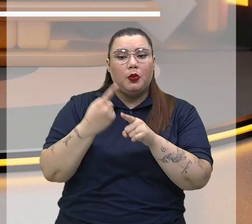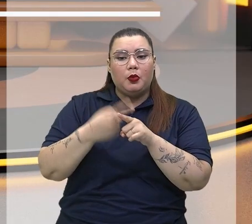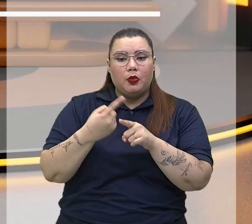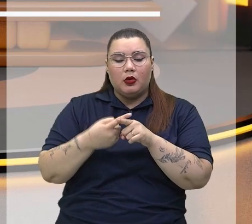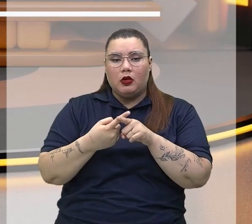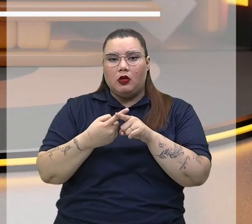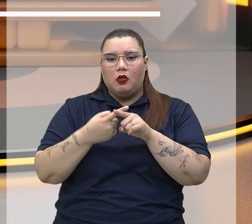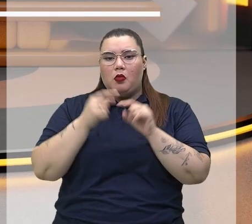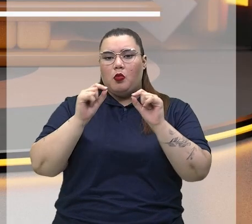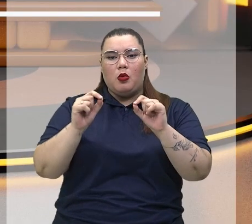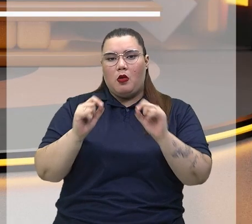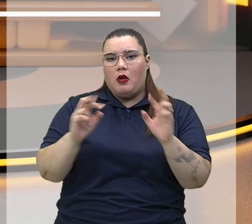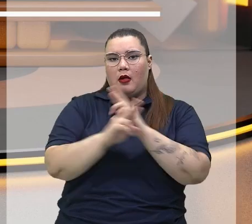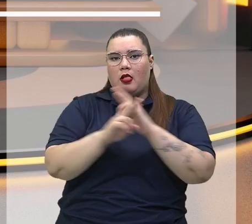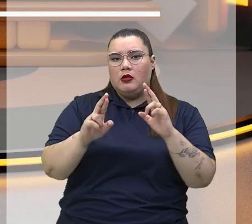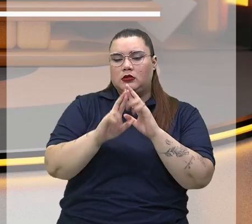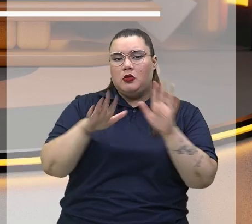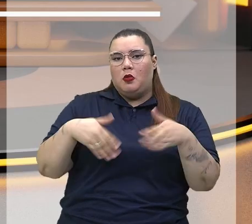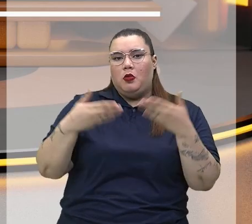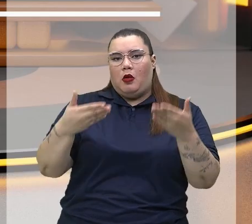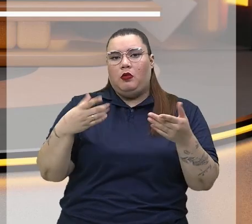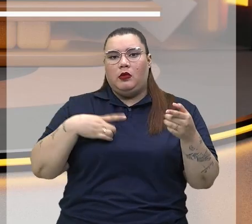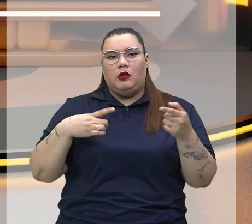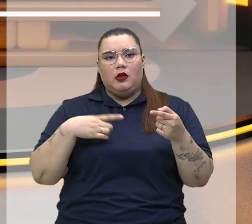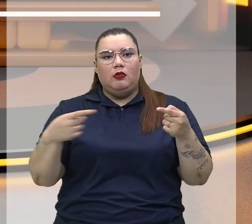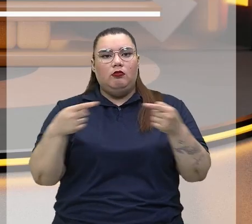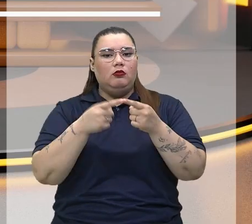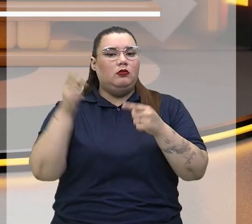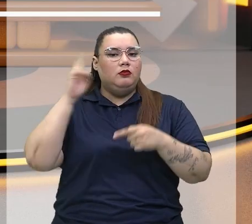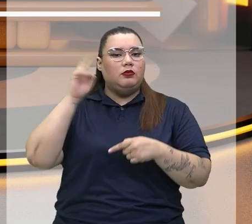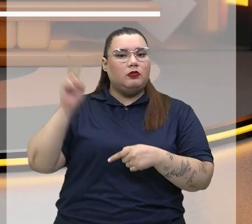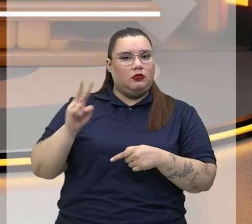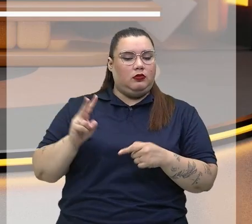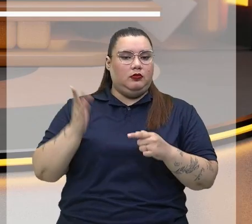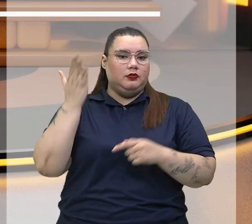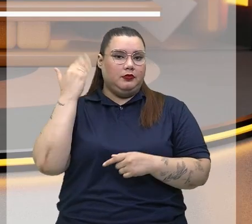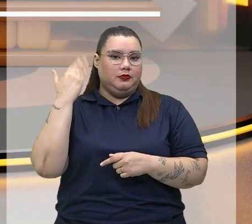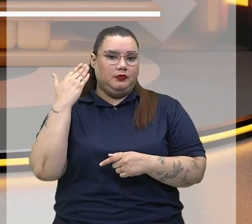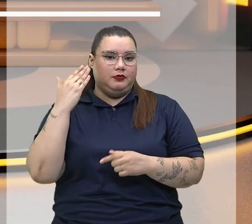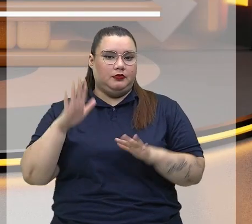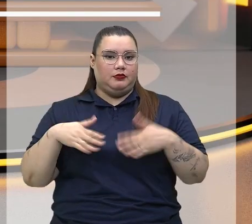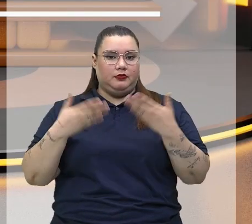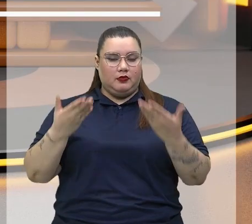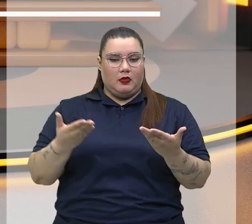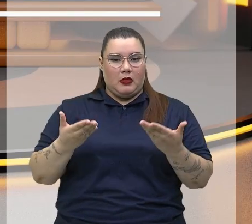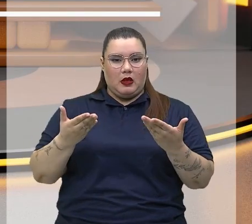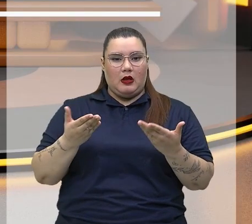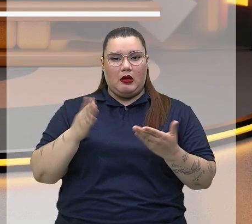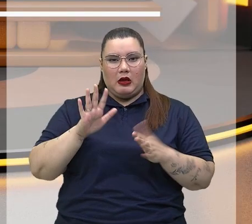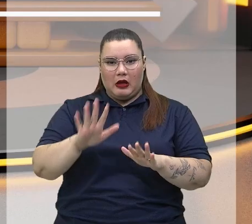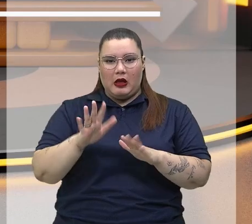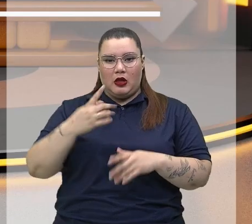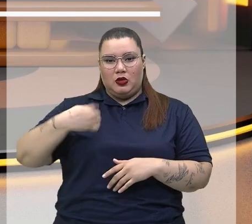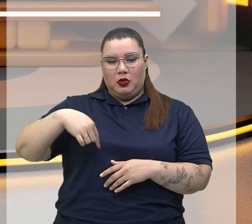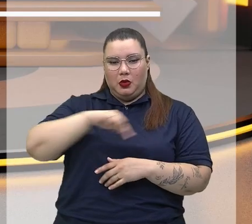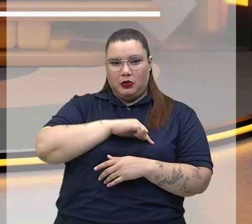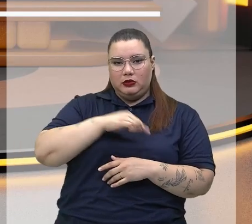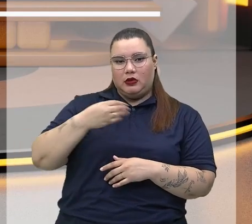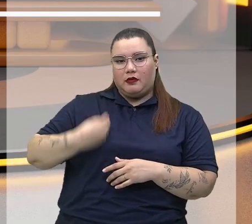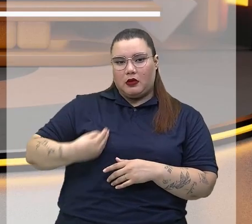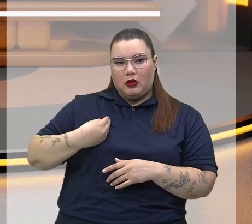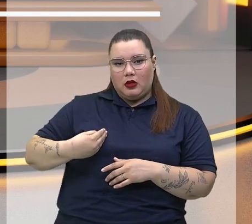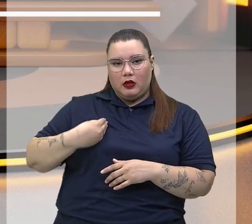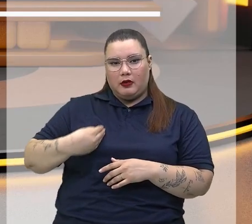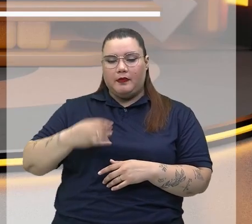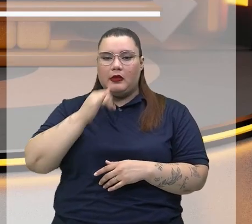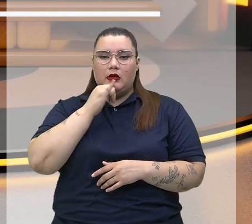passado? E sabem de uma coisa? Isso não é algo distante da gente. Quando a gente